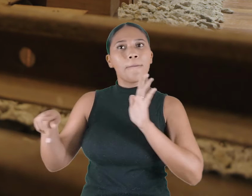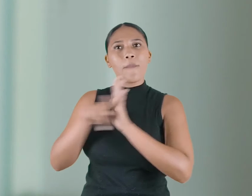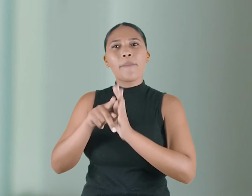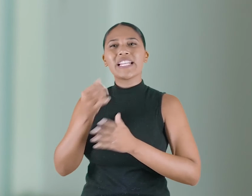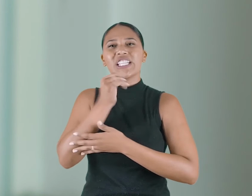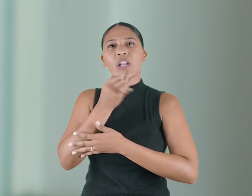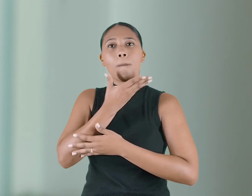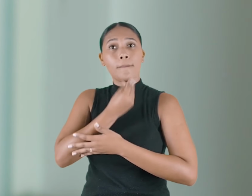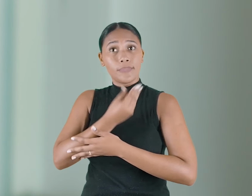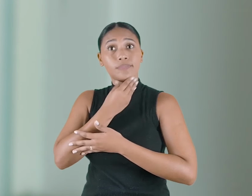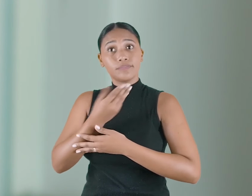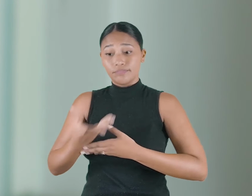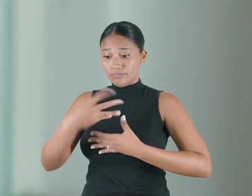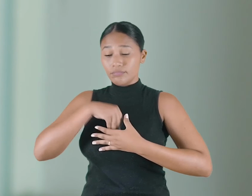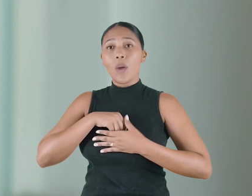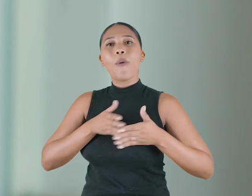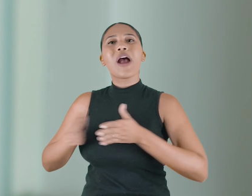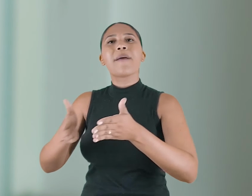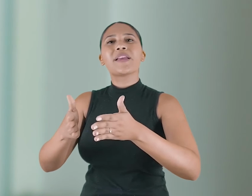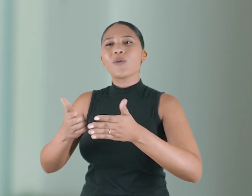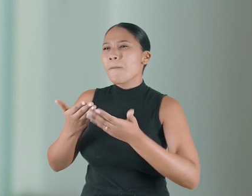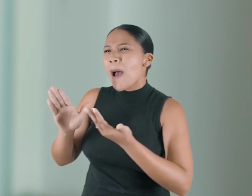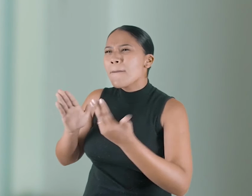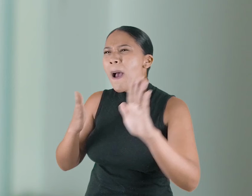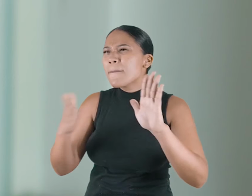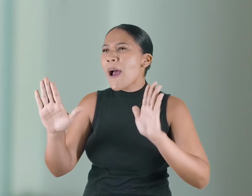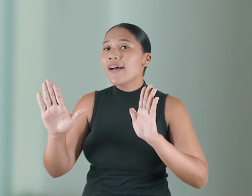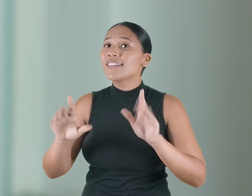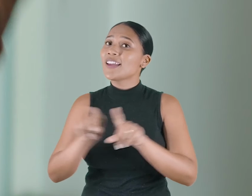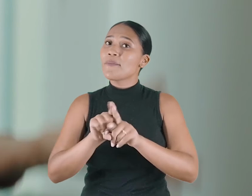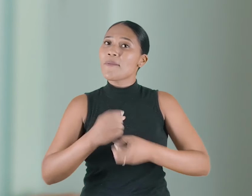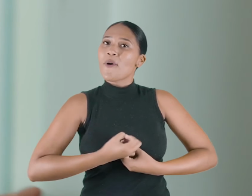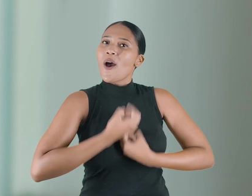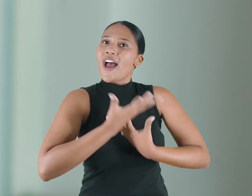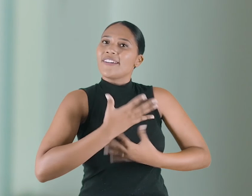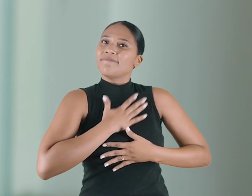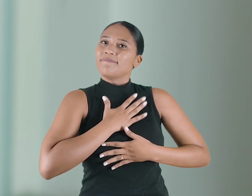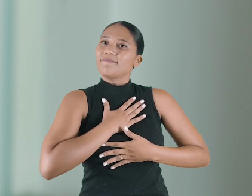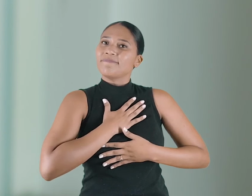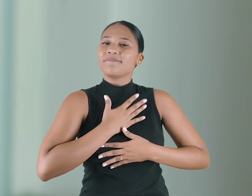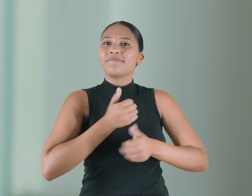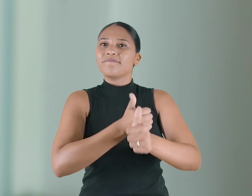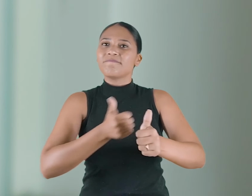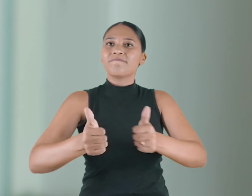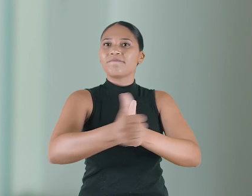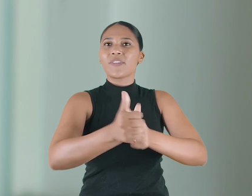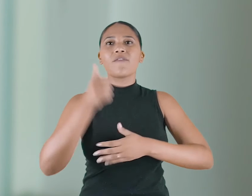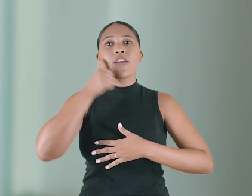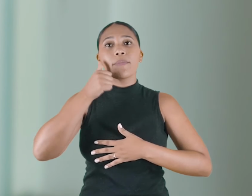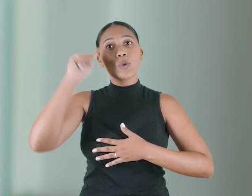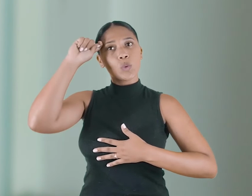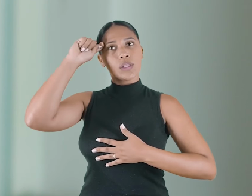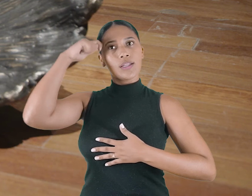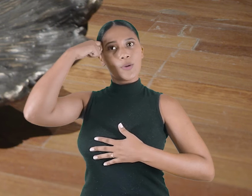energia do masculino, do Senhor dos Caminhos, e ao mesmo tempo toda a minha poética, que vai falar de protagonismo